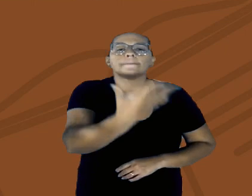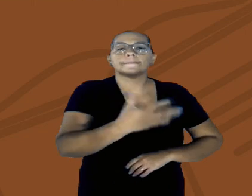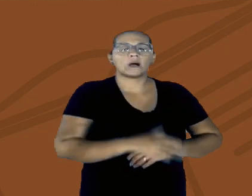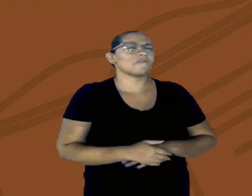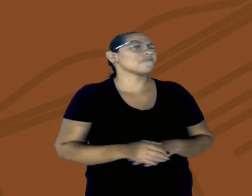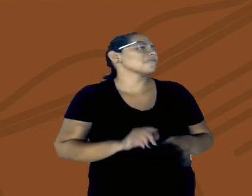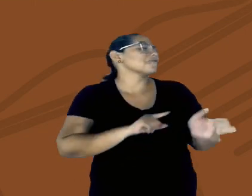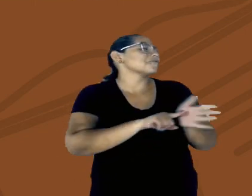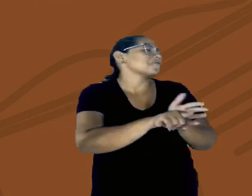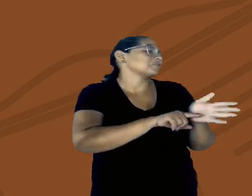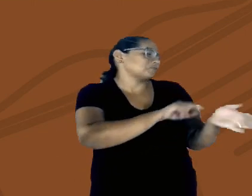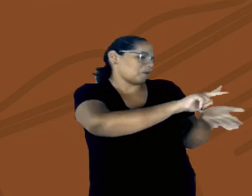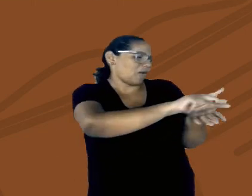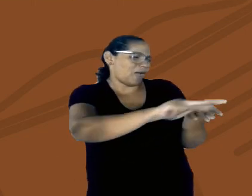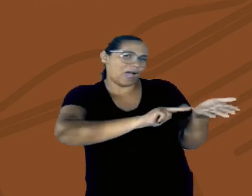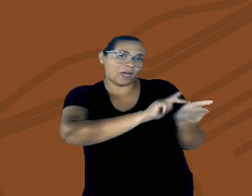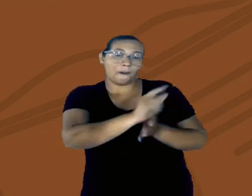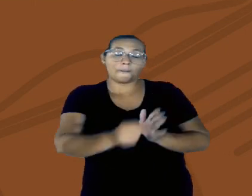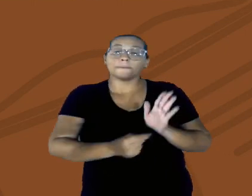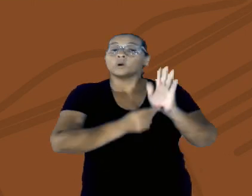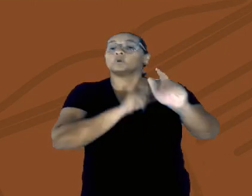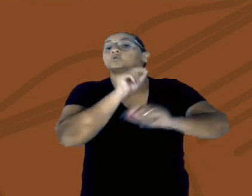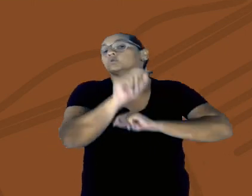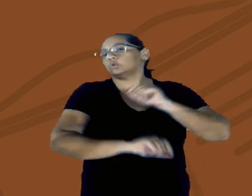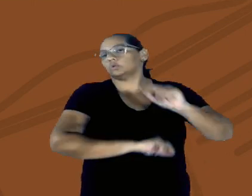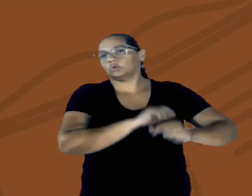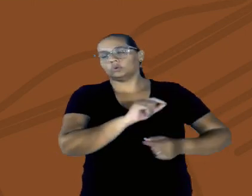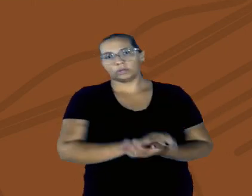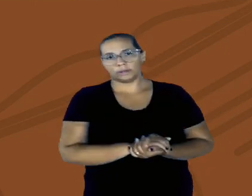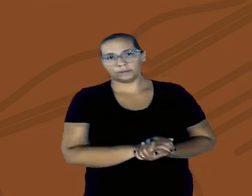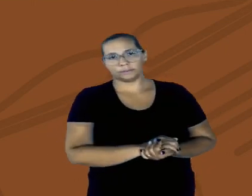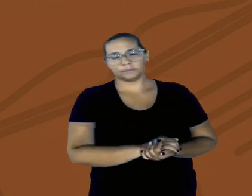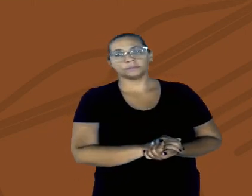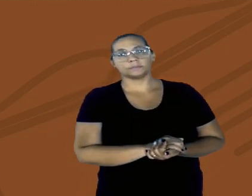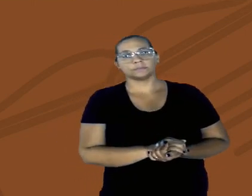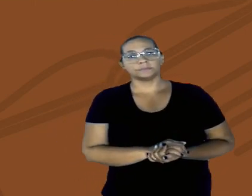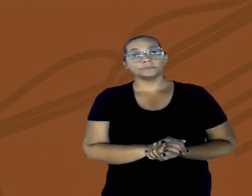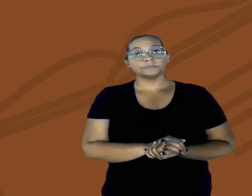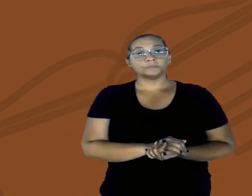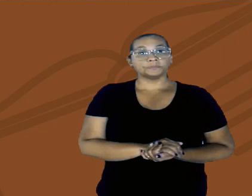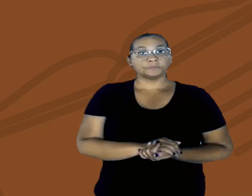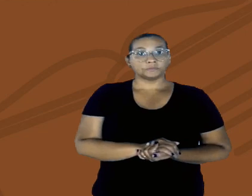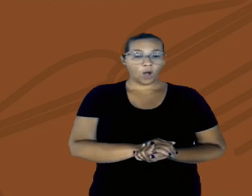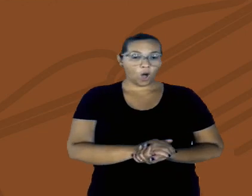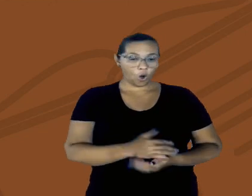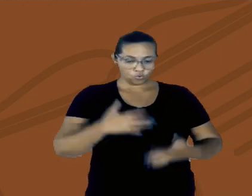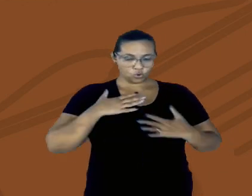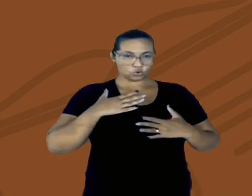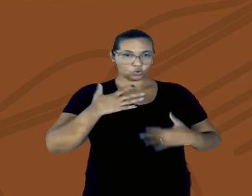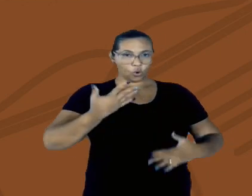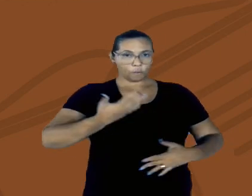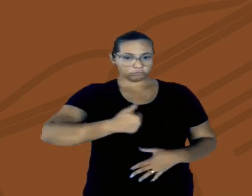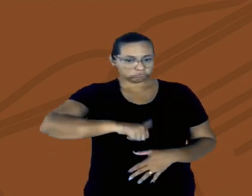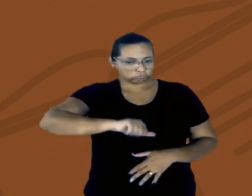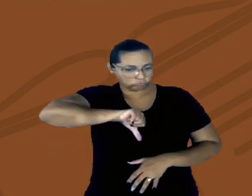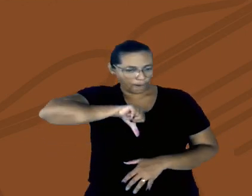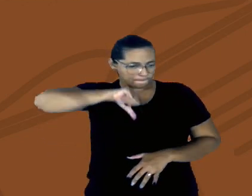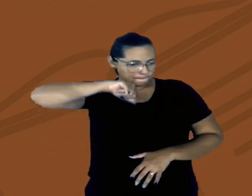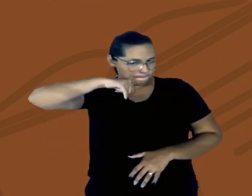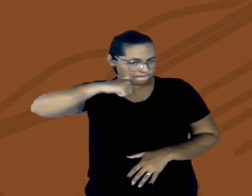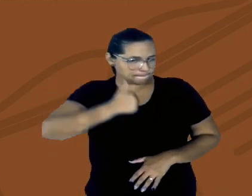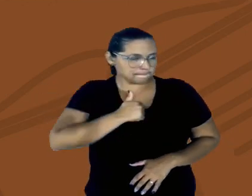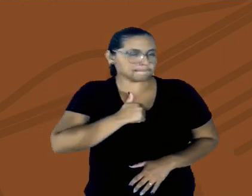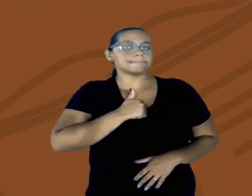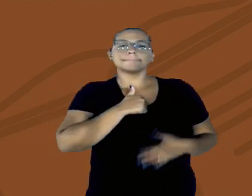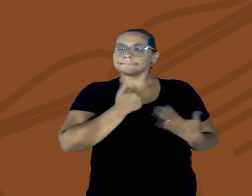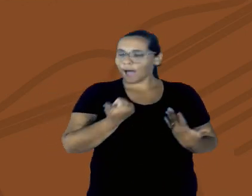pesquisas comprovam que aumenta a nossa imunidade, a nossa resistência contra micro-organismos